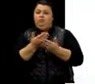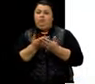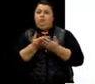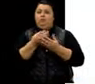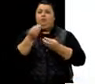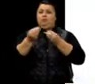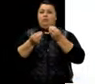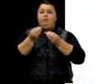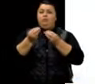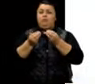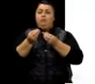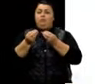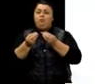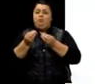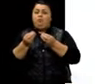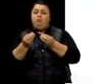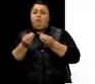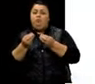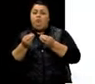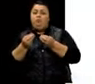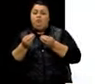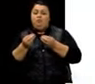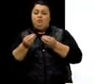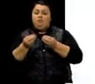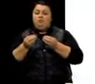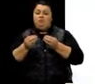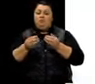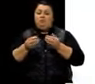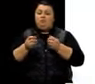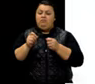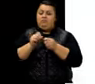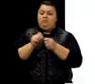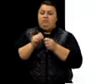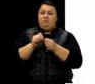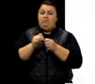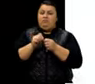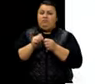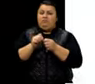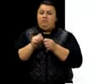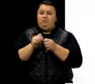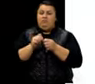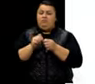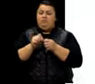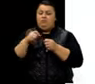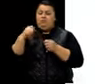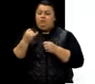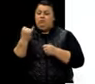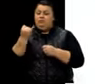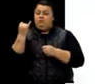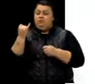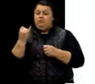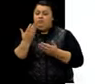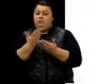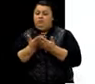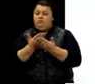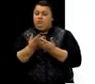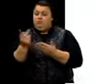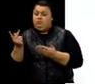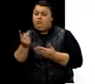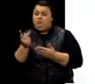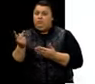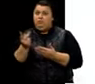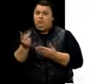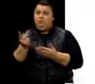que eles funcionam. Então, é bem importante estar aí ligado no estudo das duas.